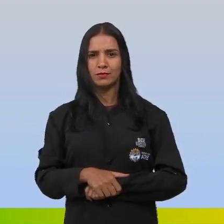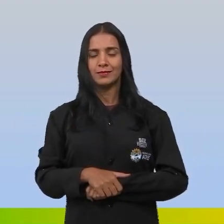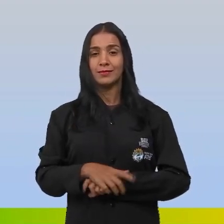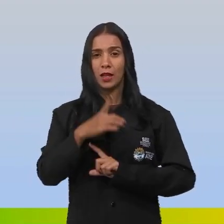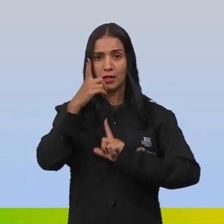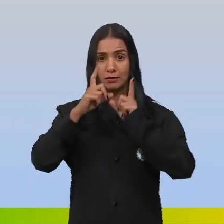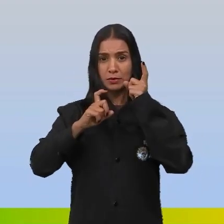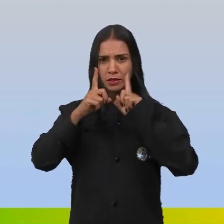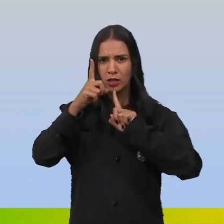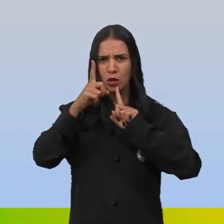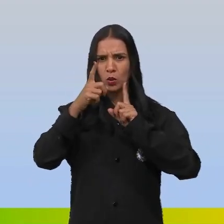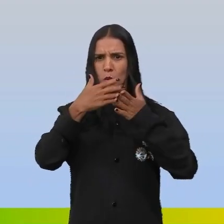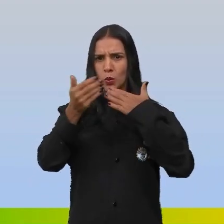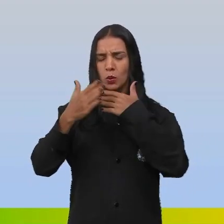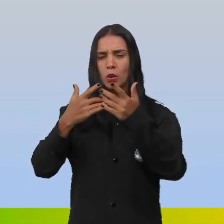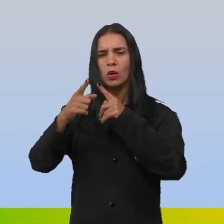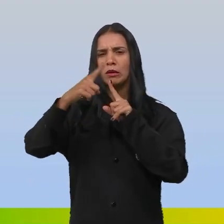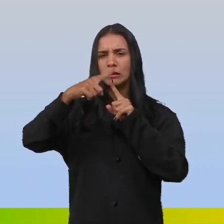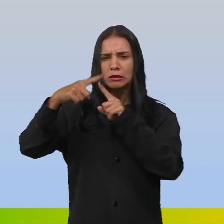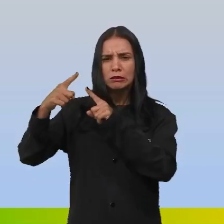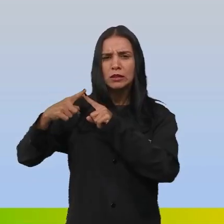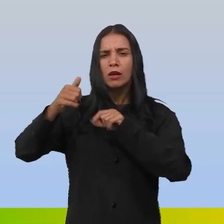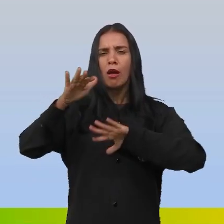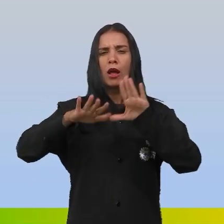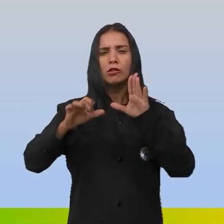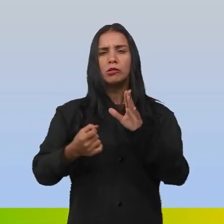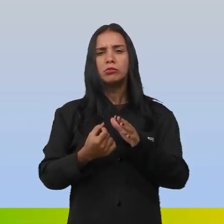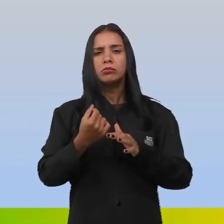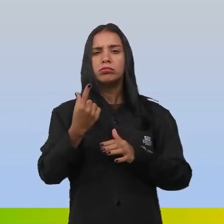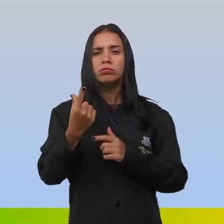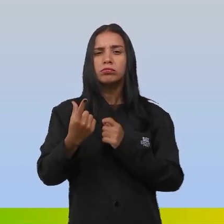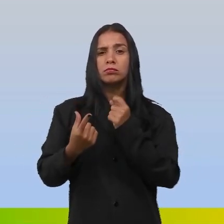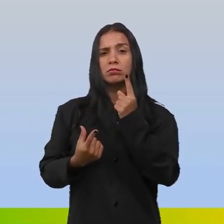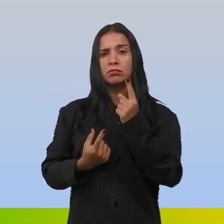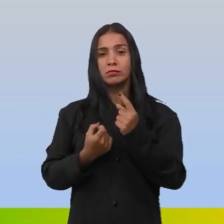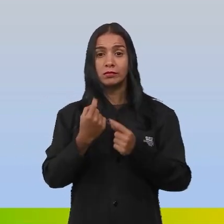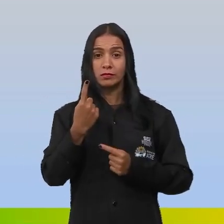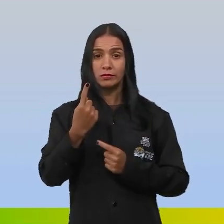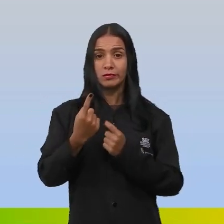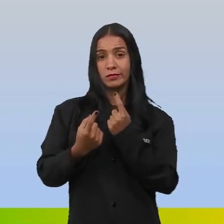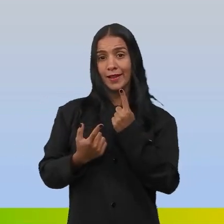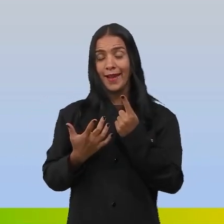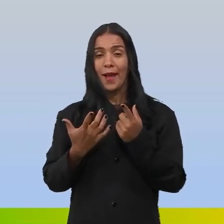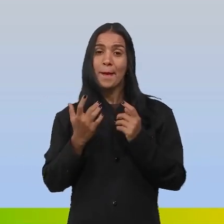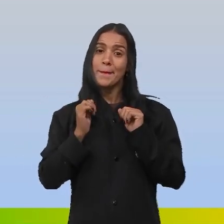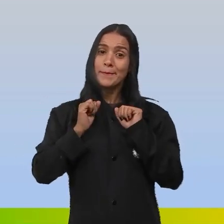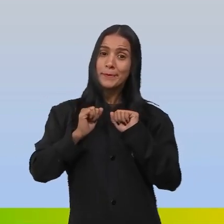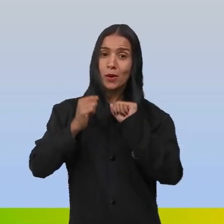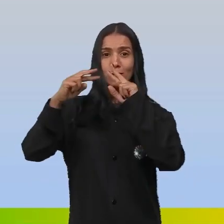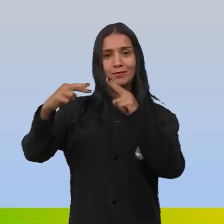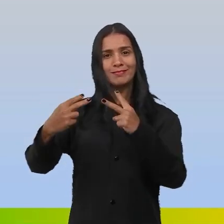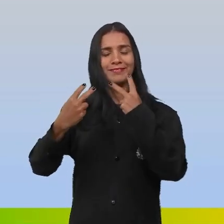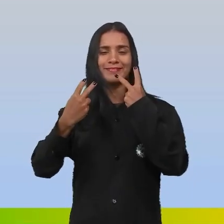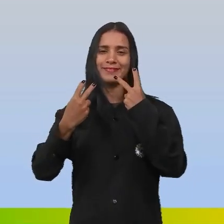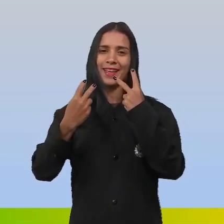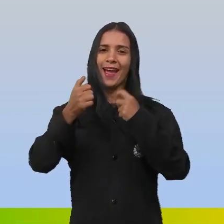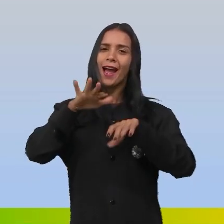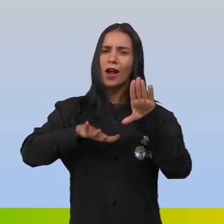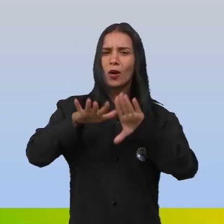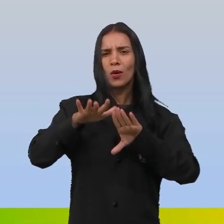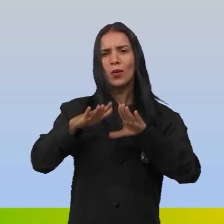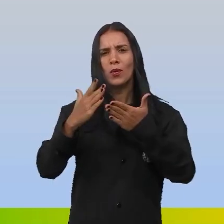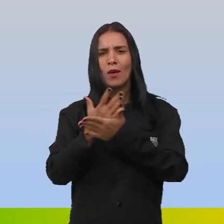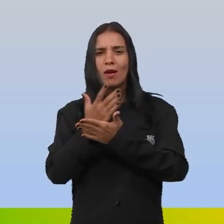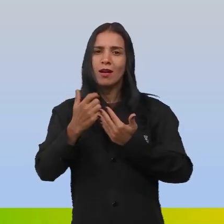indicando dúvida, então revelam nuances sutis, enquanto as reações mais amplificadas, né, as